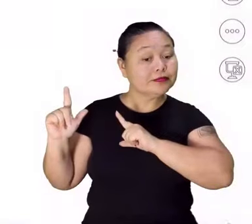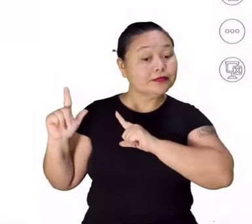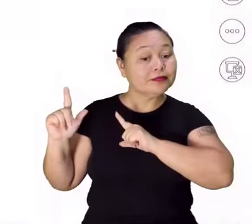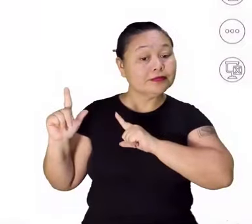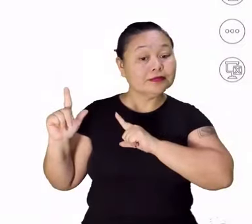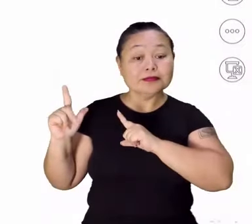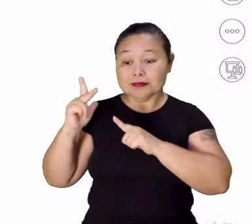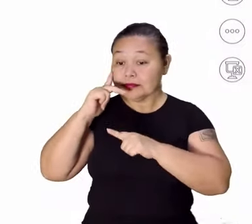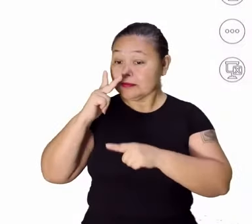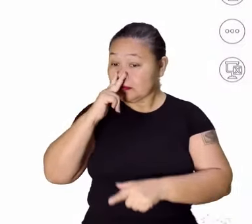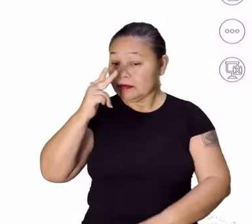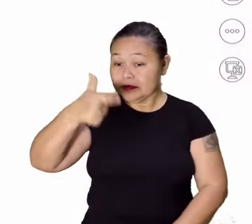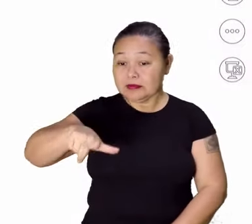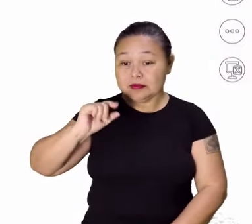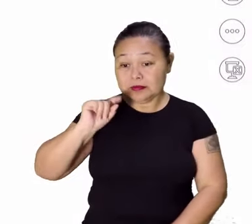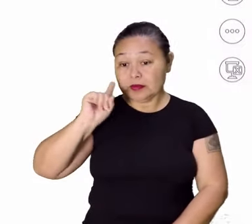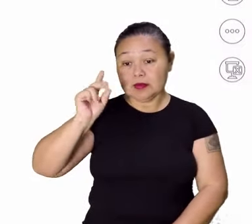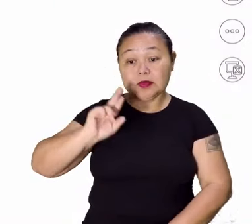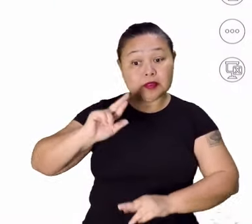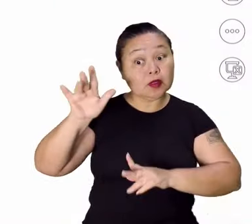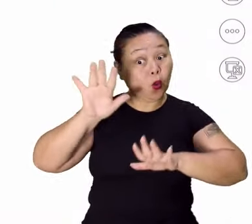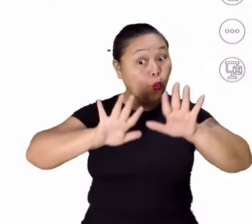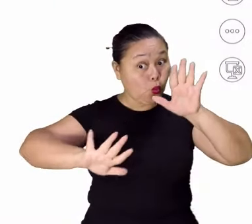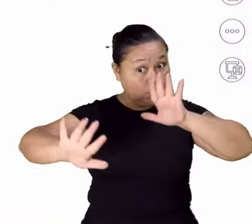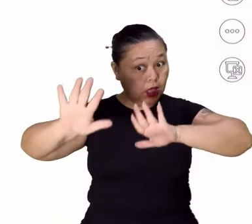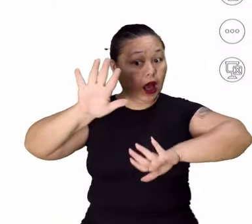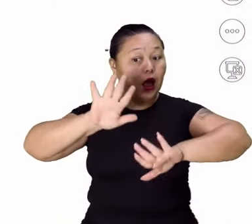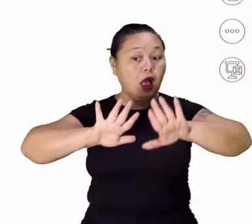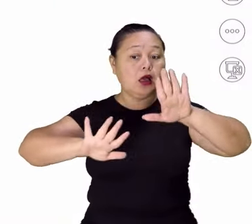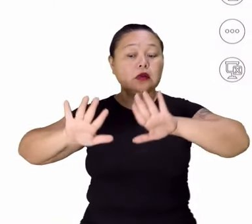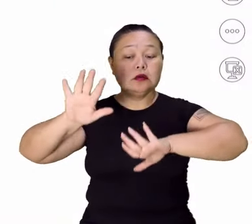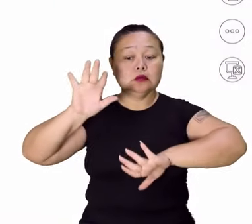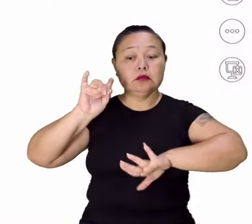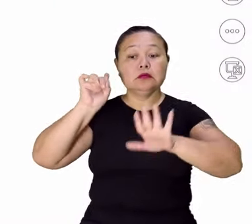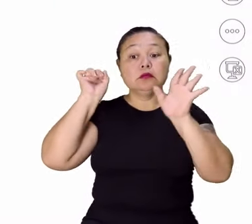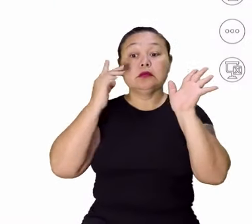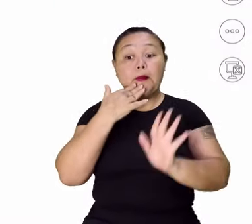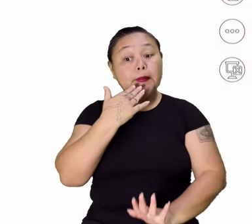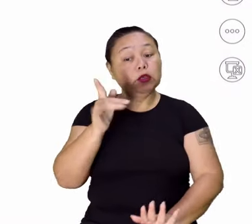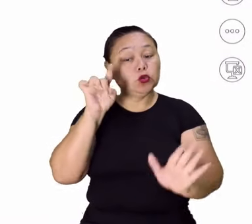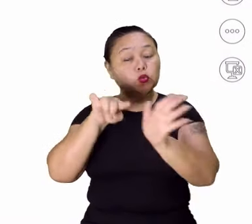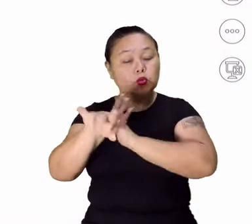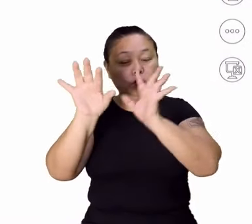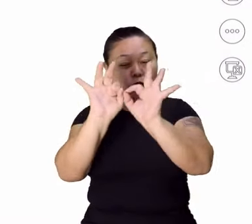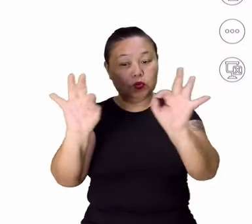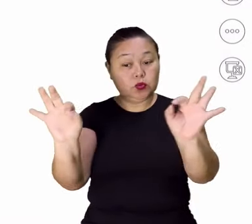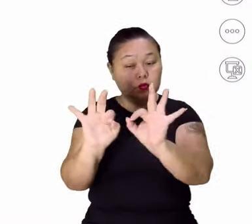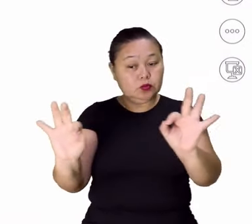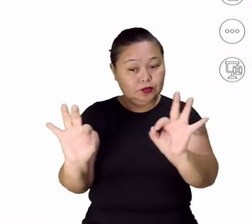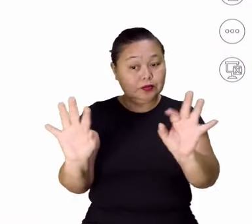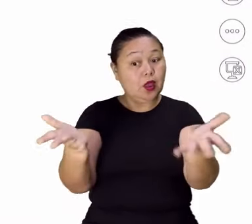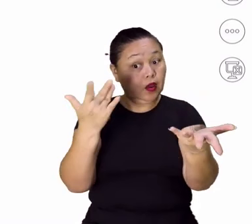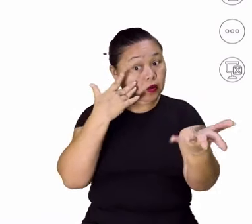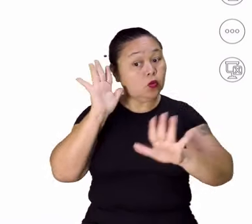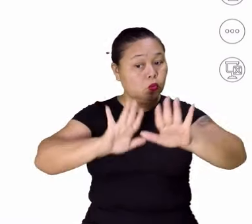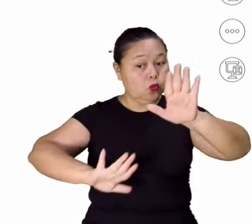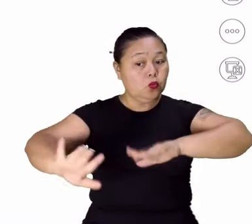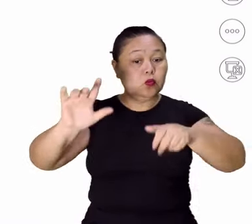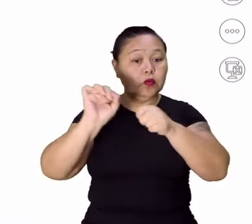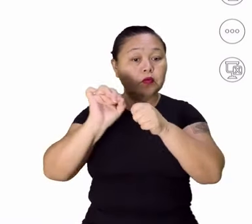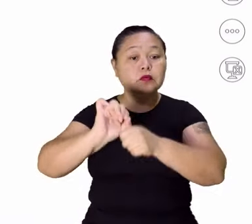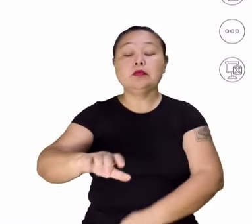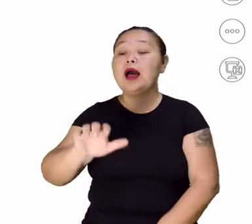Pareceu aquela repetição de questão, mas não é. Toma cuidado, né? Toma cuidado do que está pedindo. Muita hora nesse cuidado. Isso. Letra A